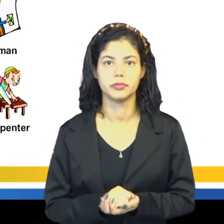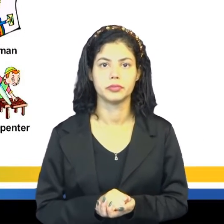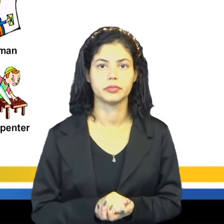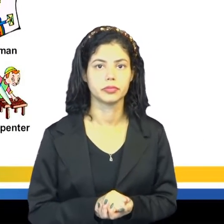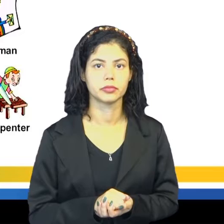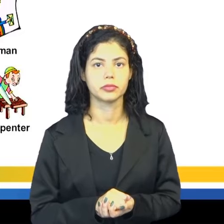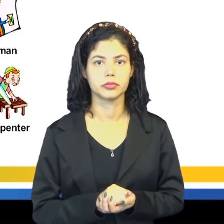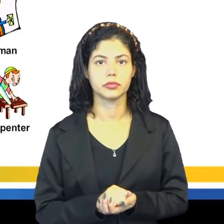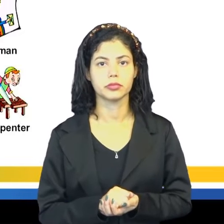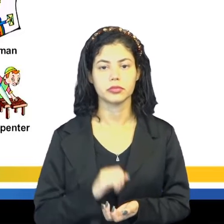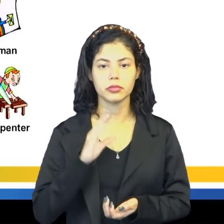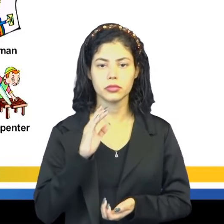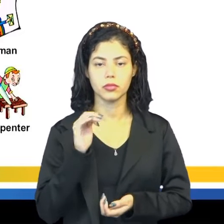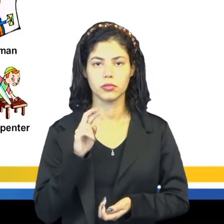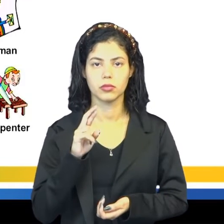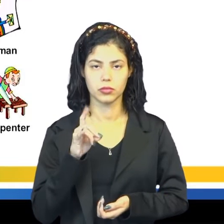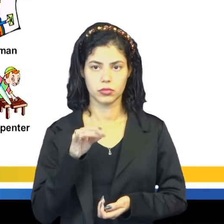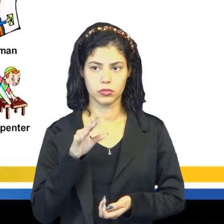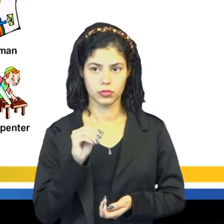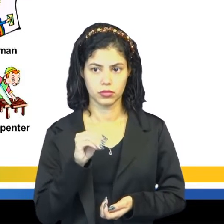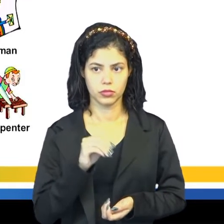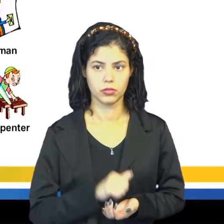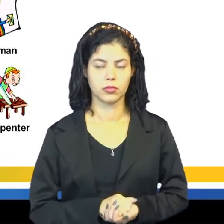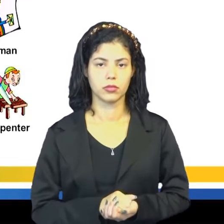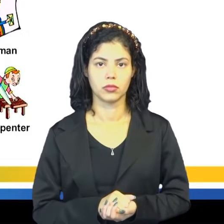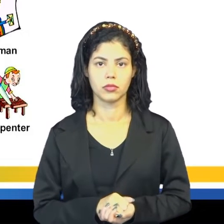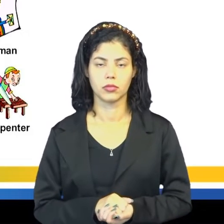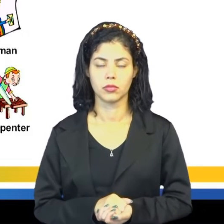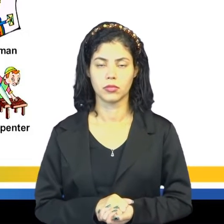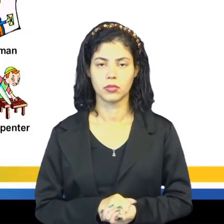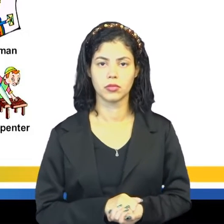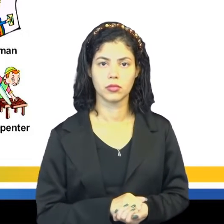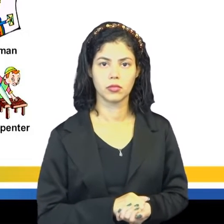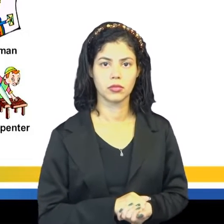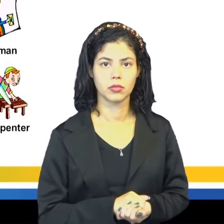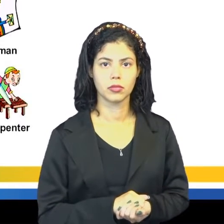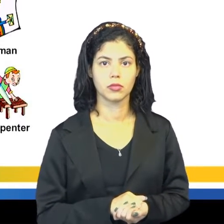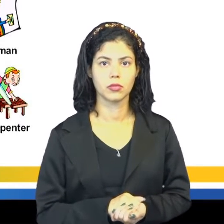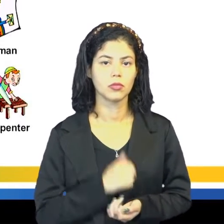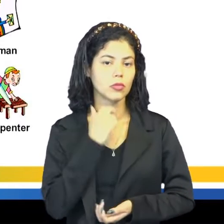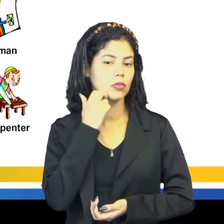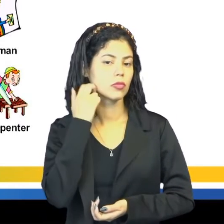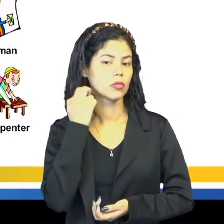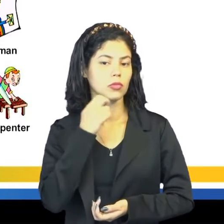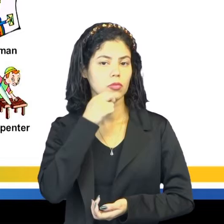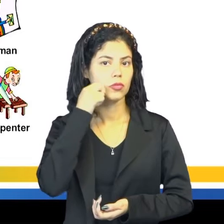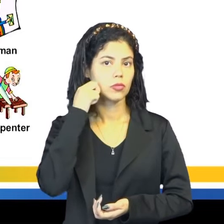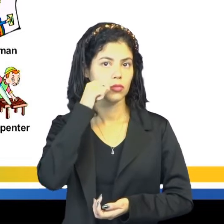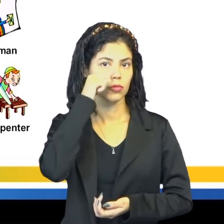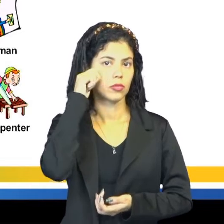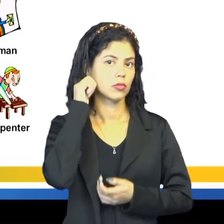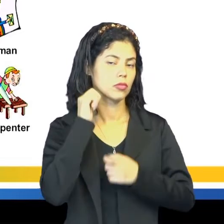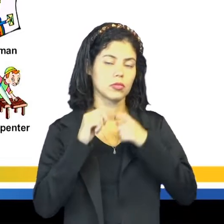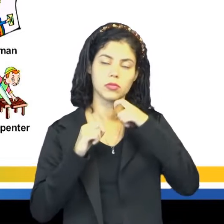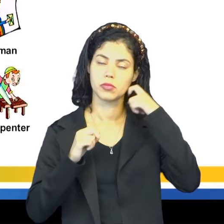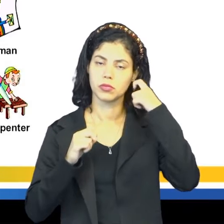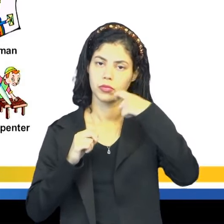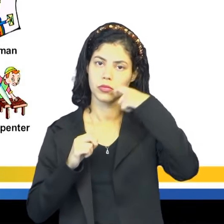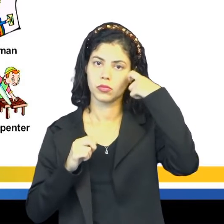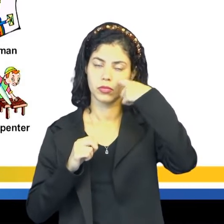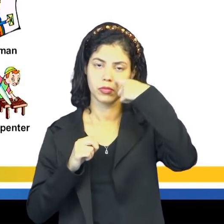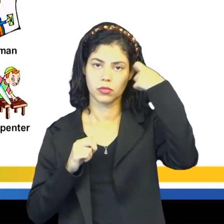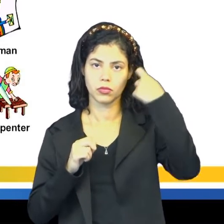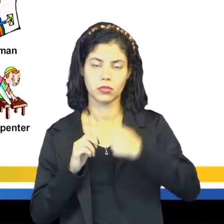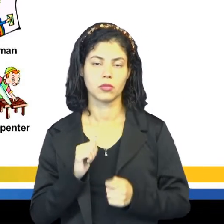que é um contador. Nós temos o barber, que é o barbeiro, né? O a pessoa